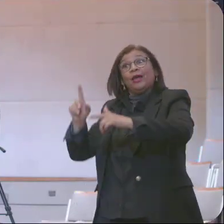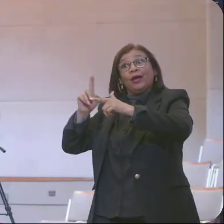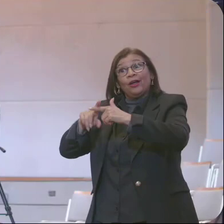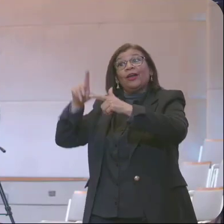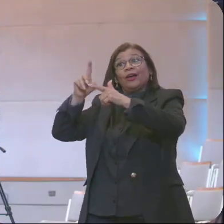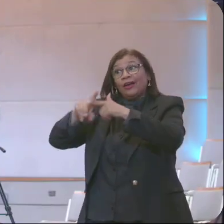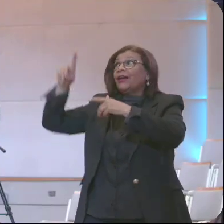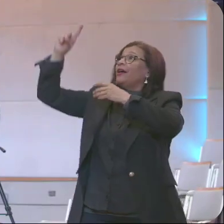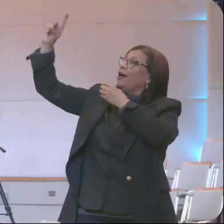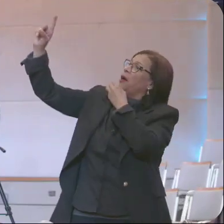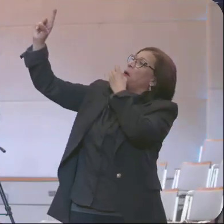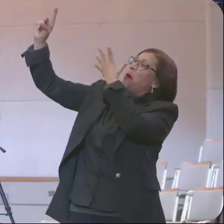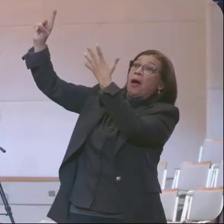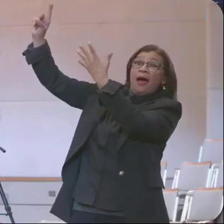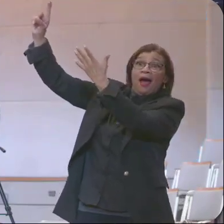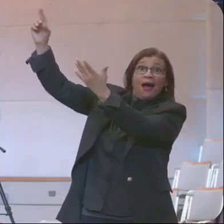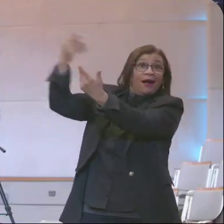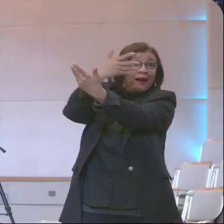adorarei. Tudo que